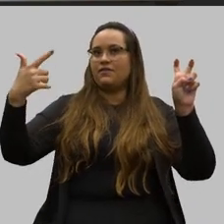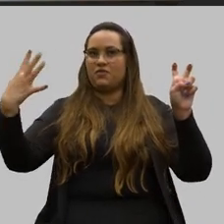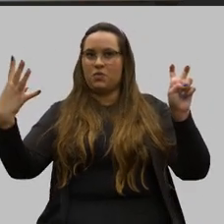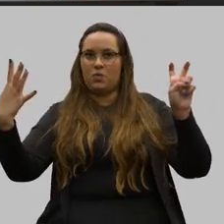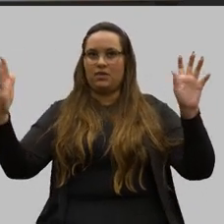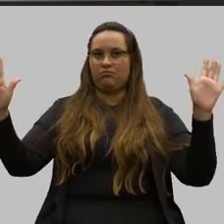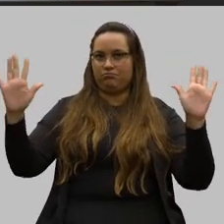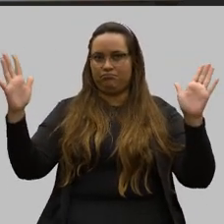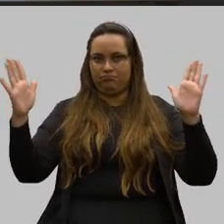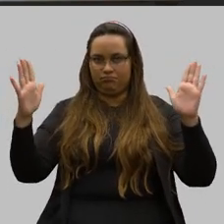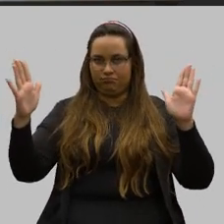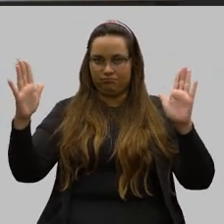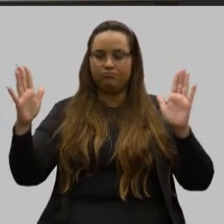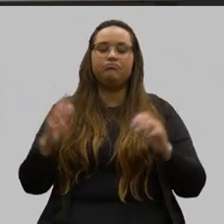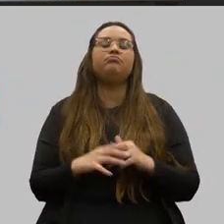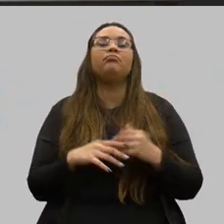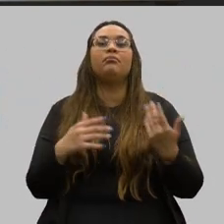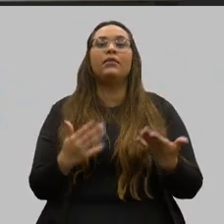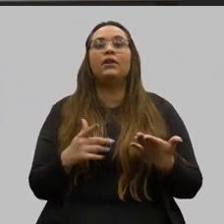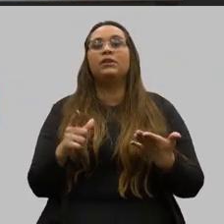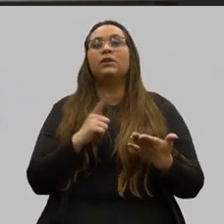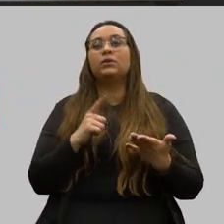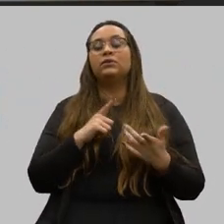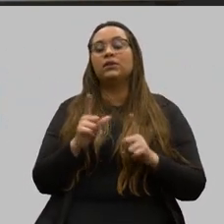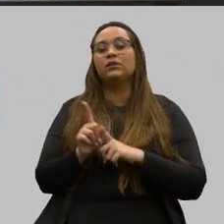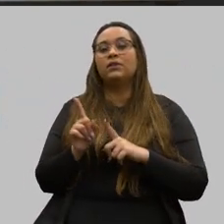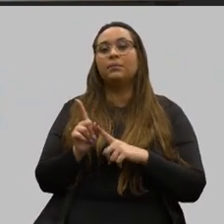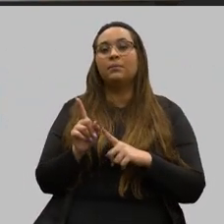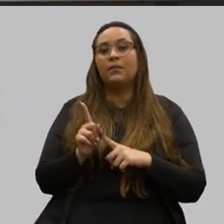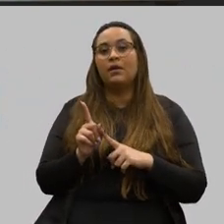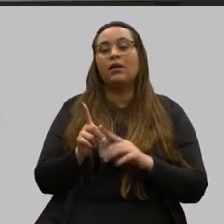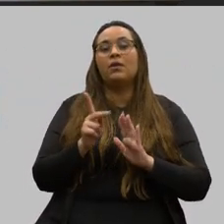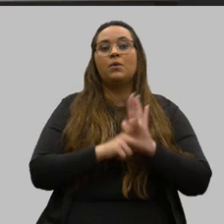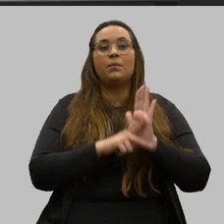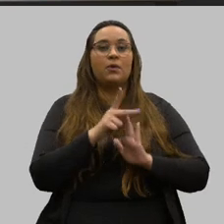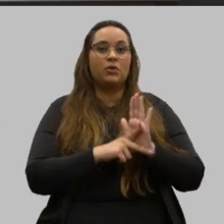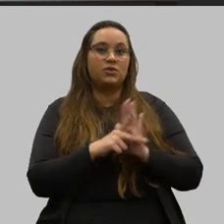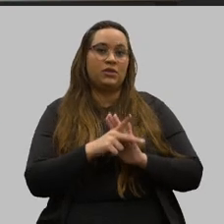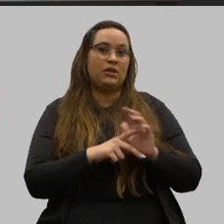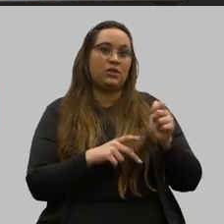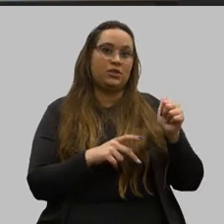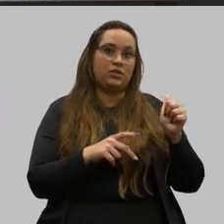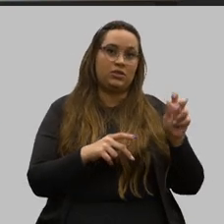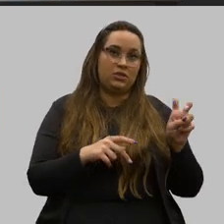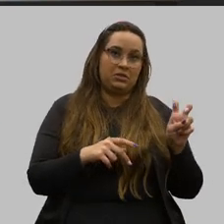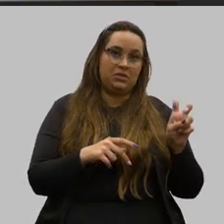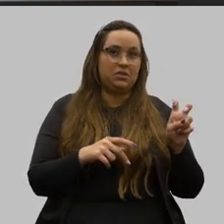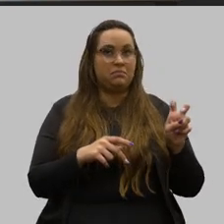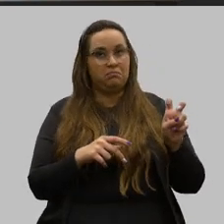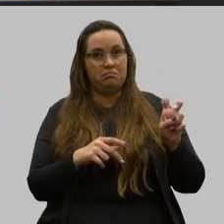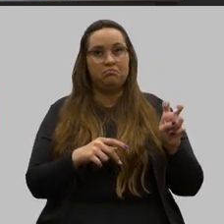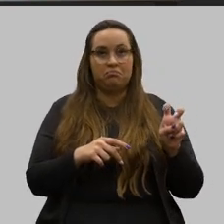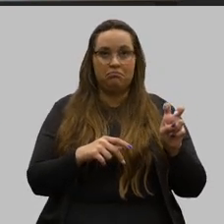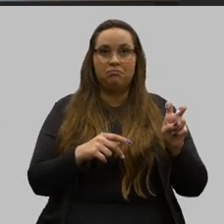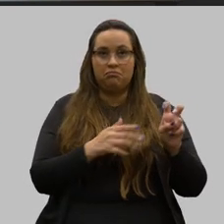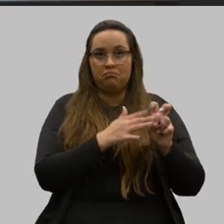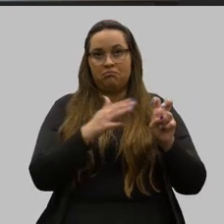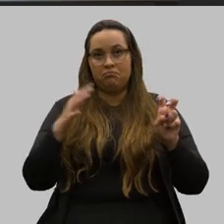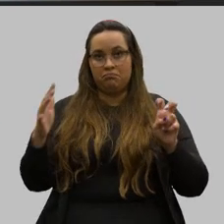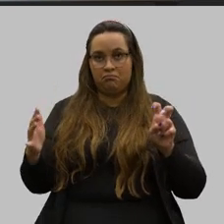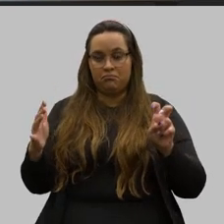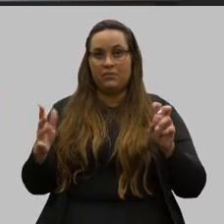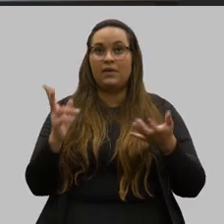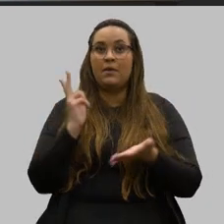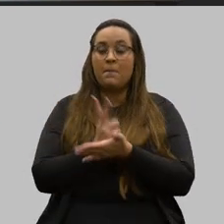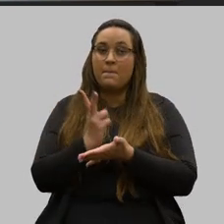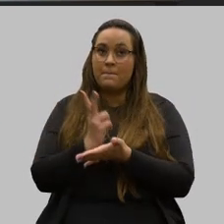esse especificamente n eh do nosso plano de comando que se deu de 15 e um inhato aí desses anos específicos da mesma